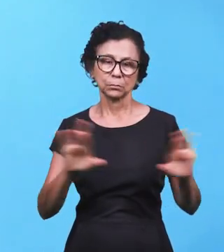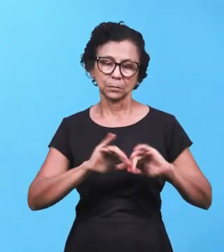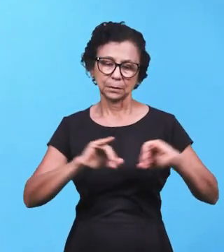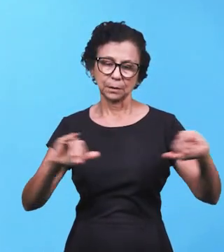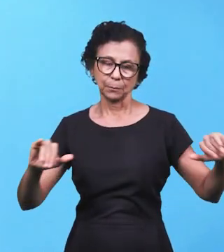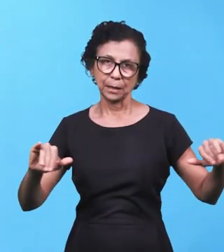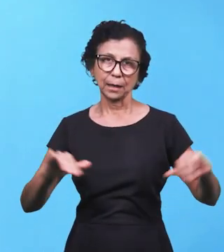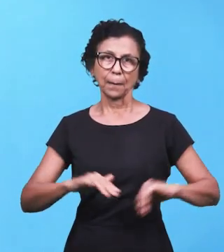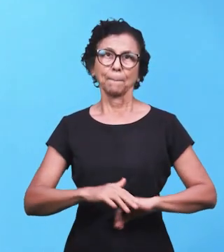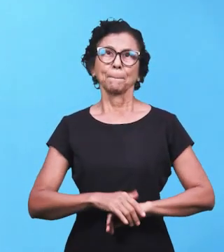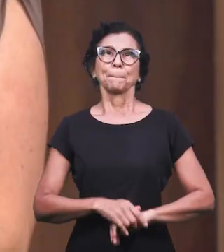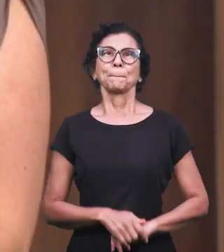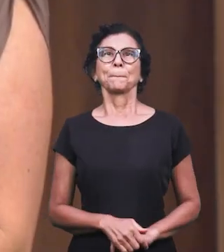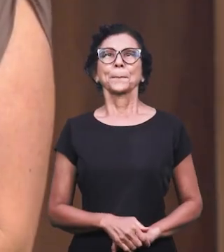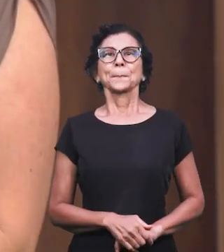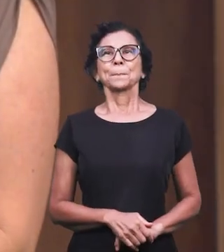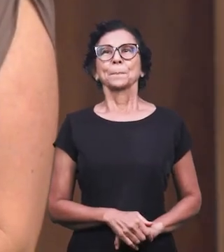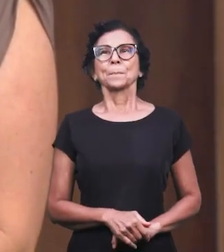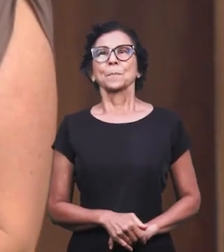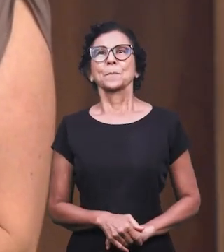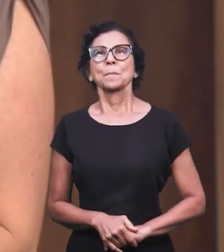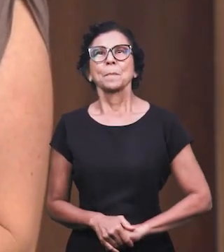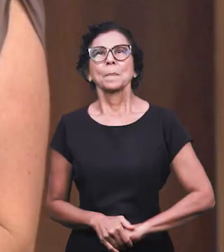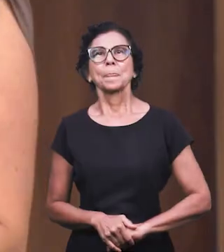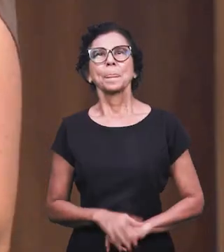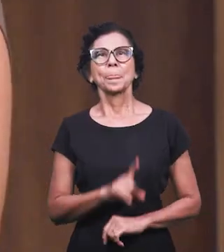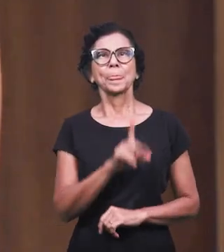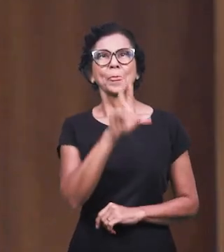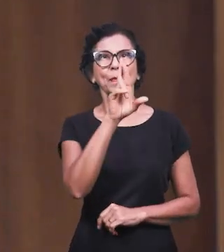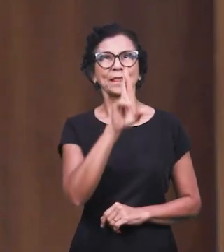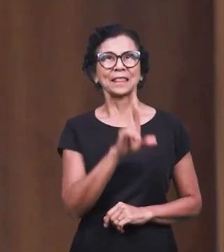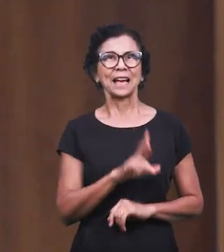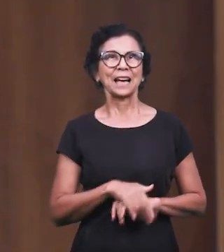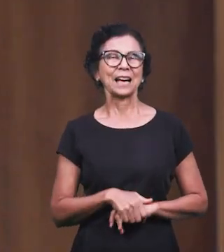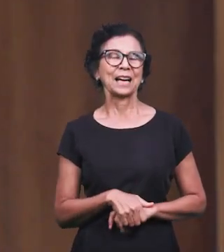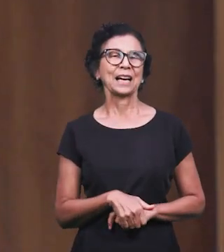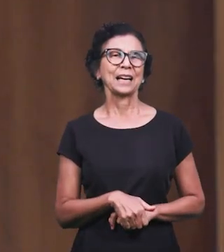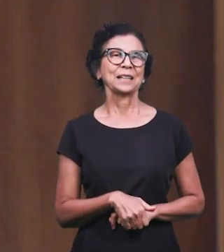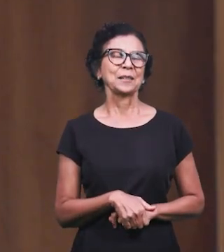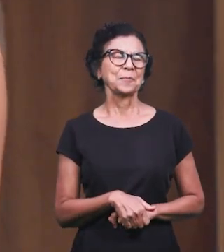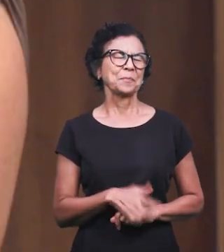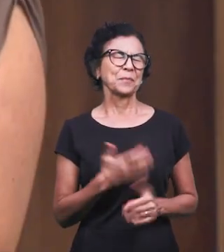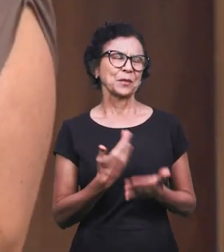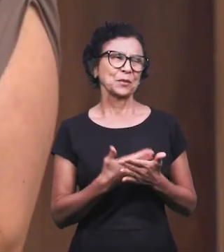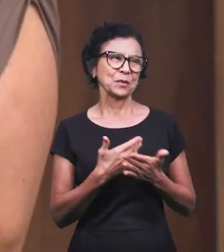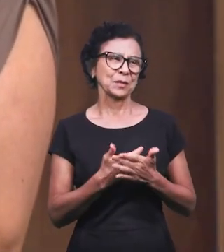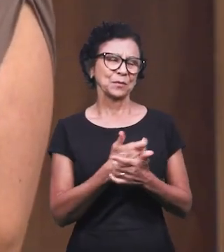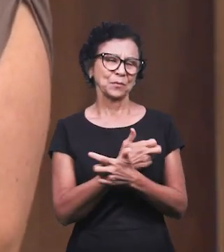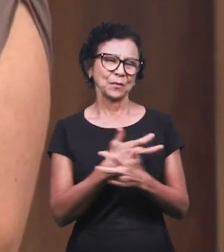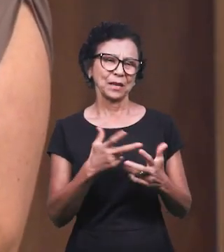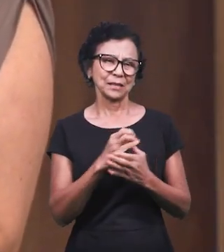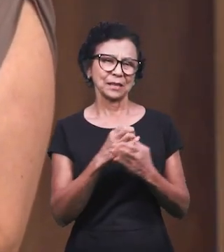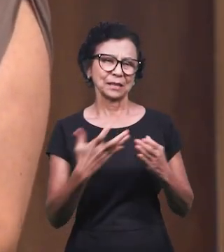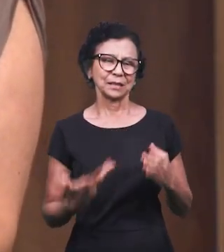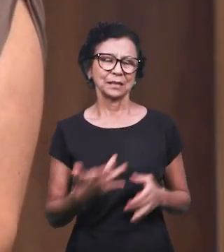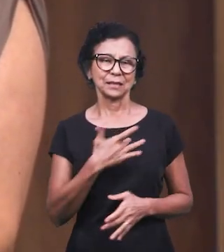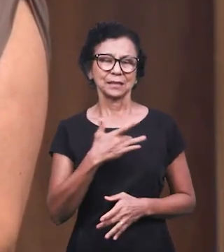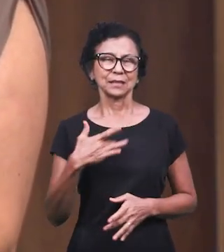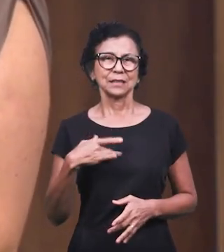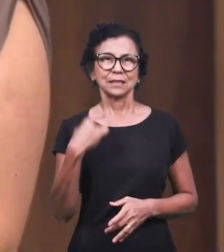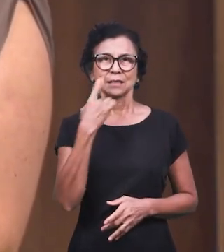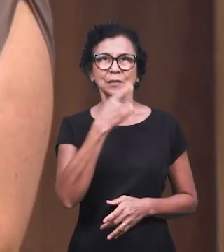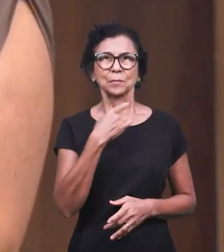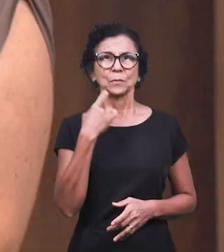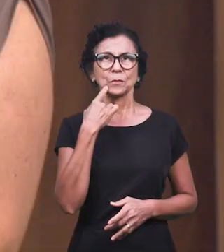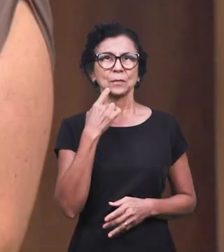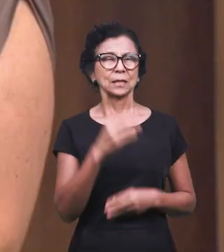adulto. muito bom. Doutora Natália, nós estudamos aqui sobre vários aspectos, né, da saúde bucal. Você tem alguma